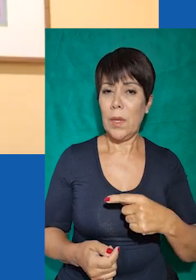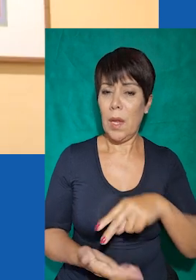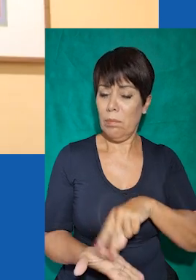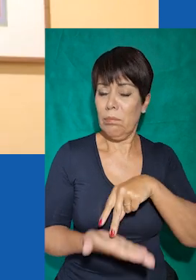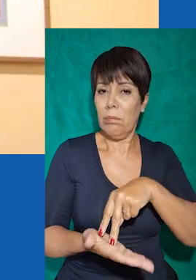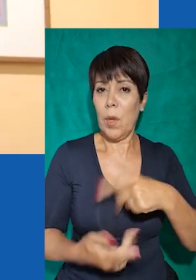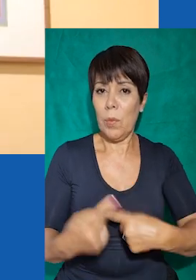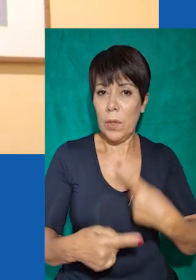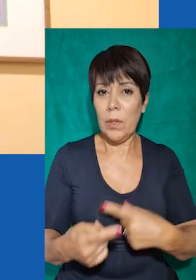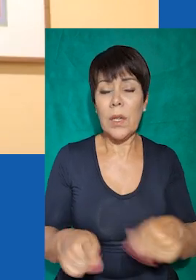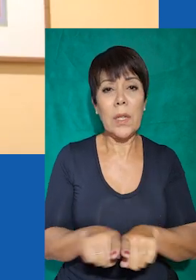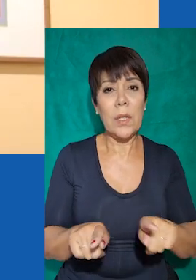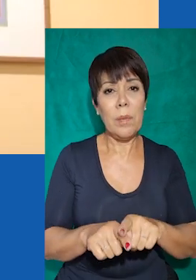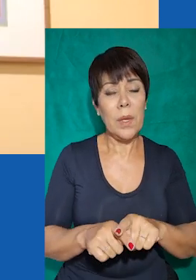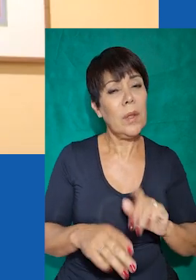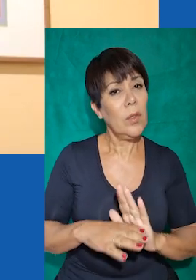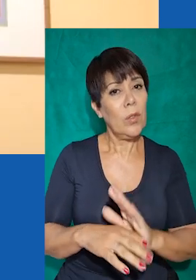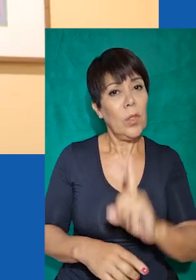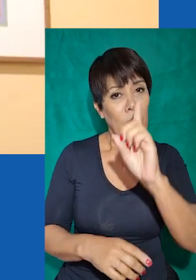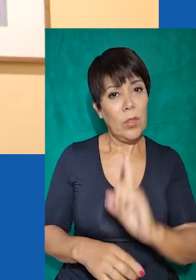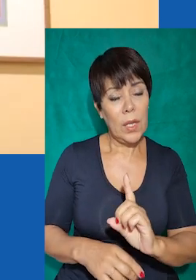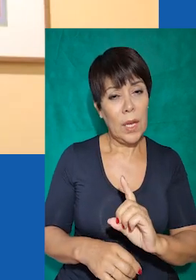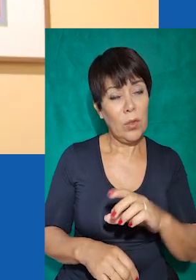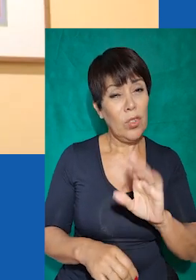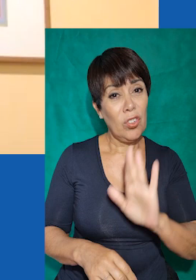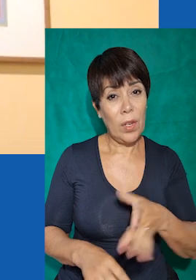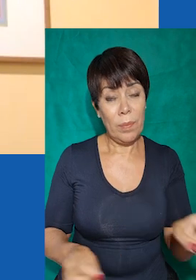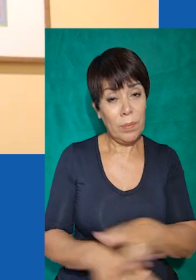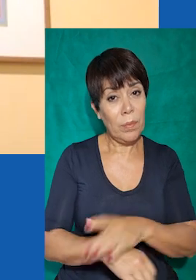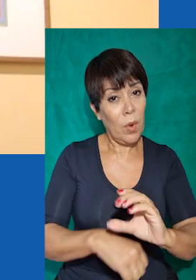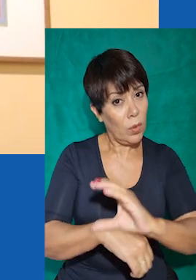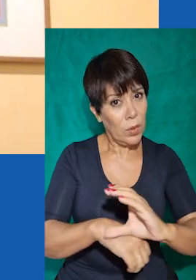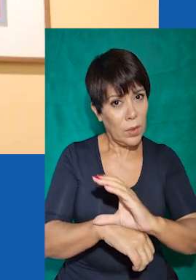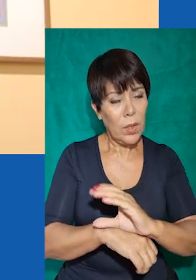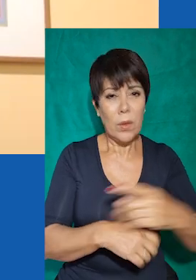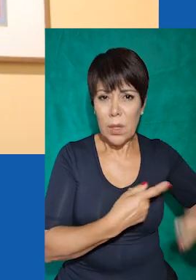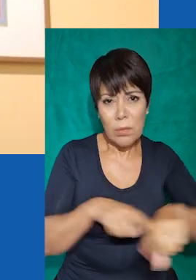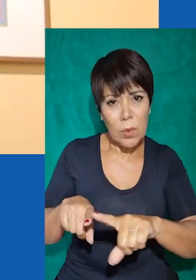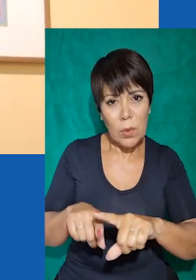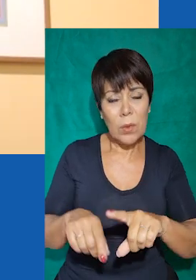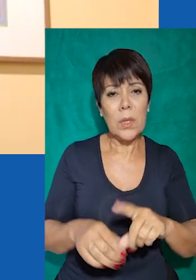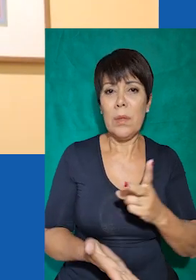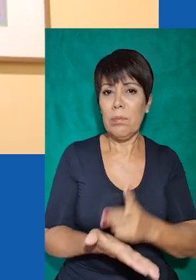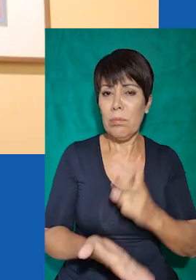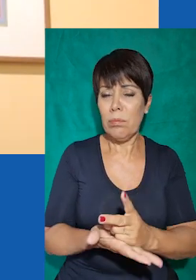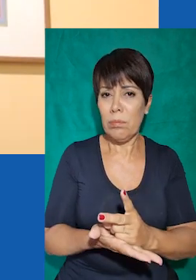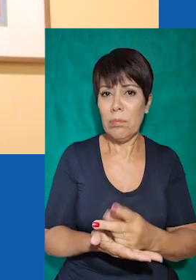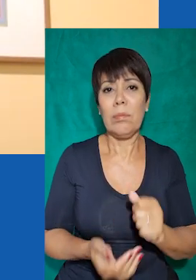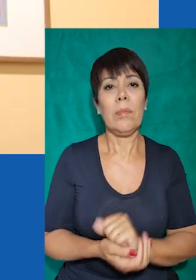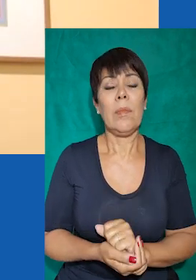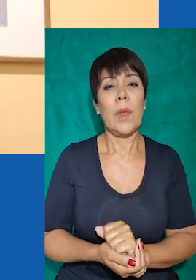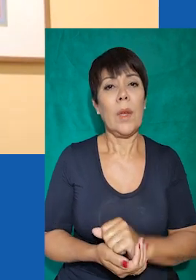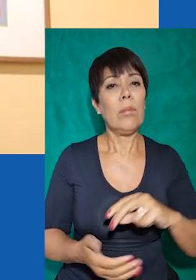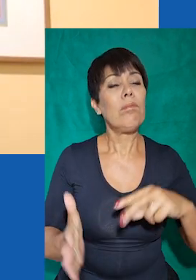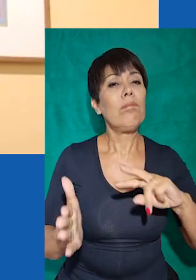que desqualifica os direitos estabelecidos pela Constituição e que tem atacado sistematicamente as ciências humanas. O sentido